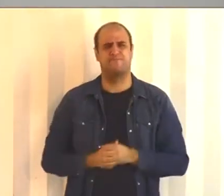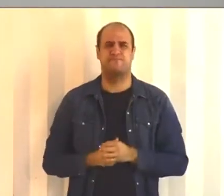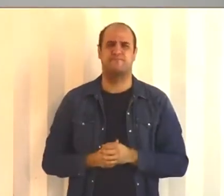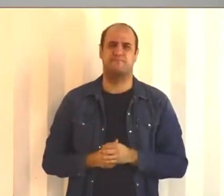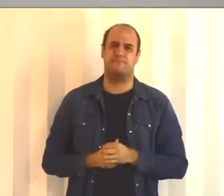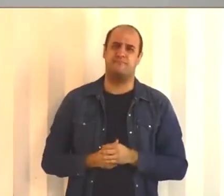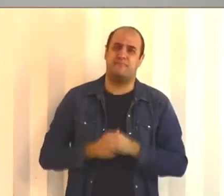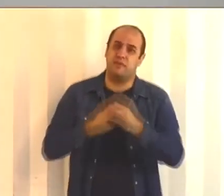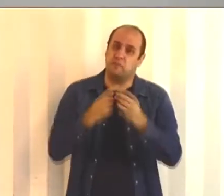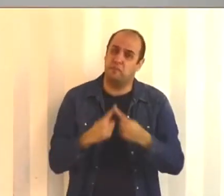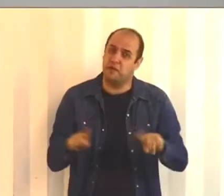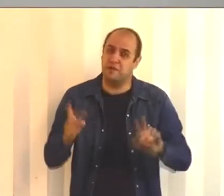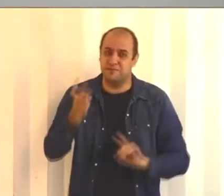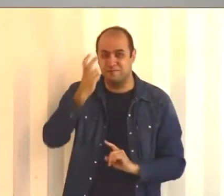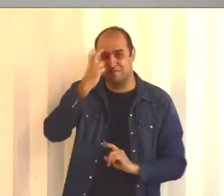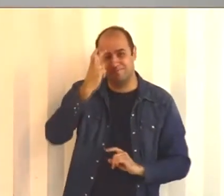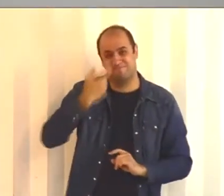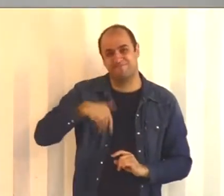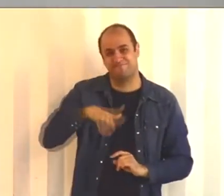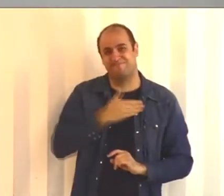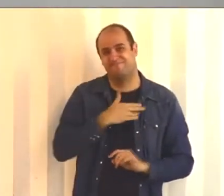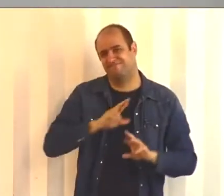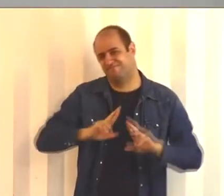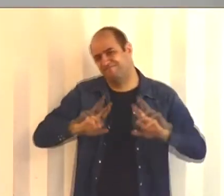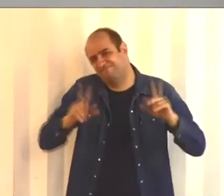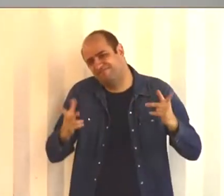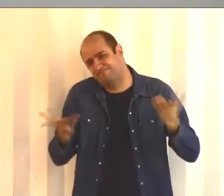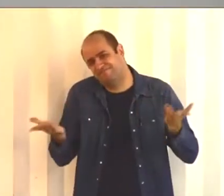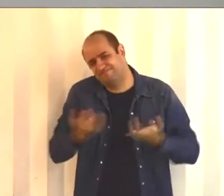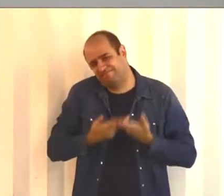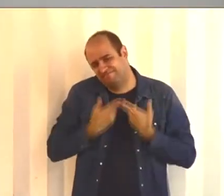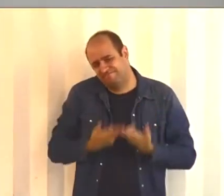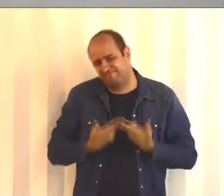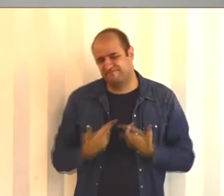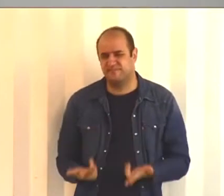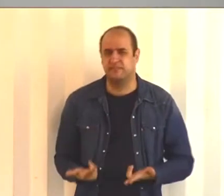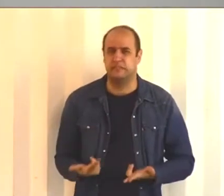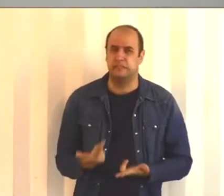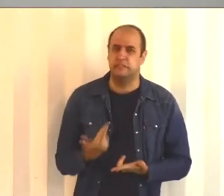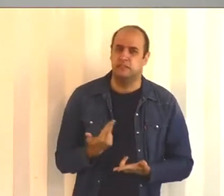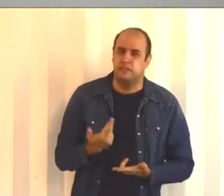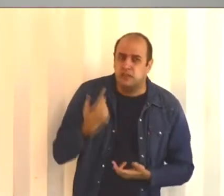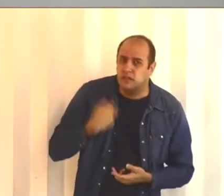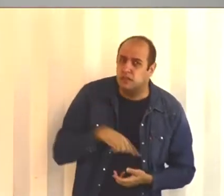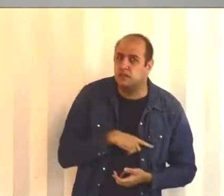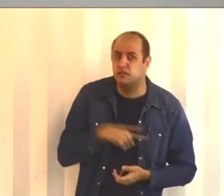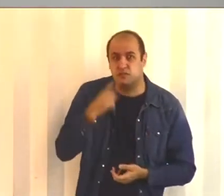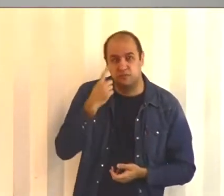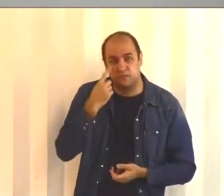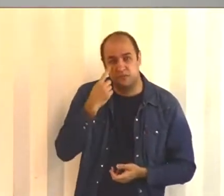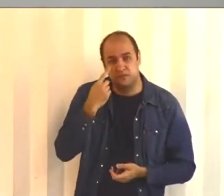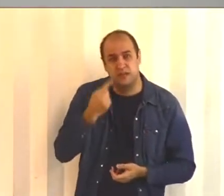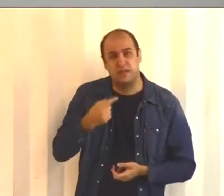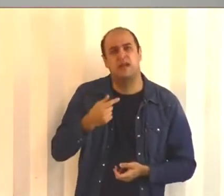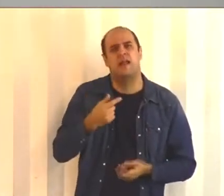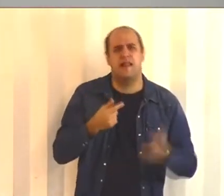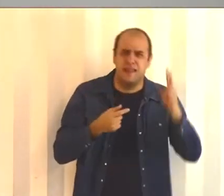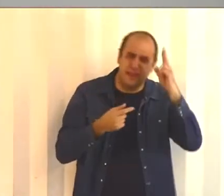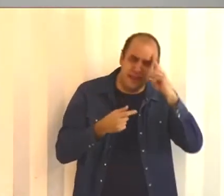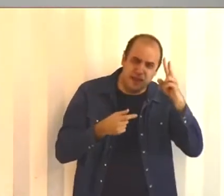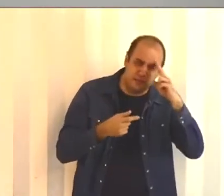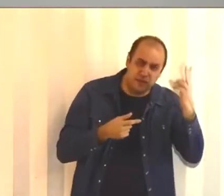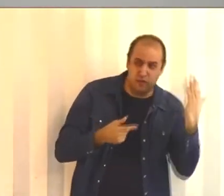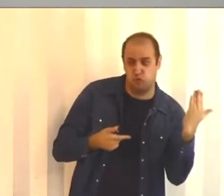Mas essa não é a cultura do Ocidente, você sabe que não é. E isso nos mostra que talvez nós devêssemos voltar aos princípios